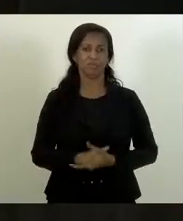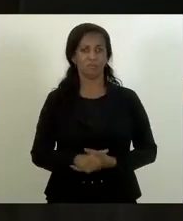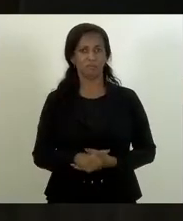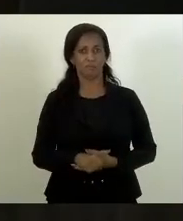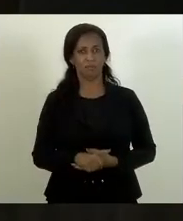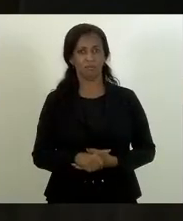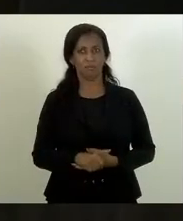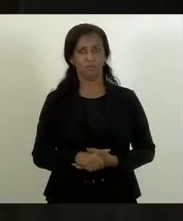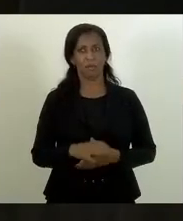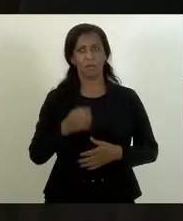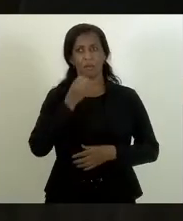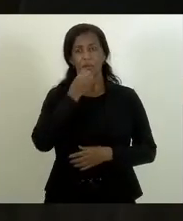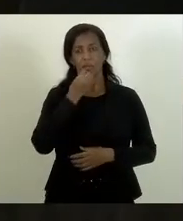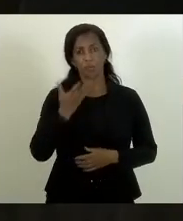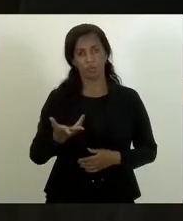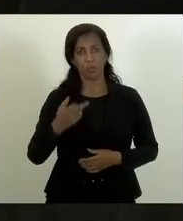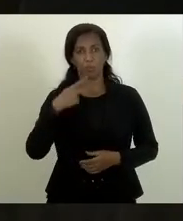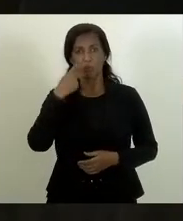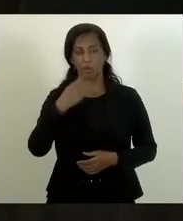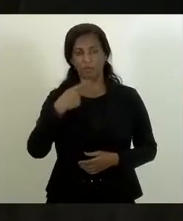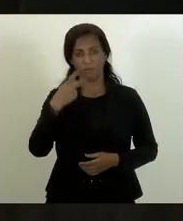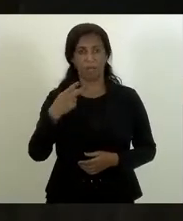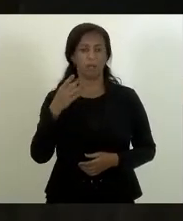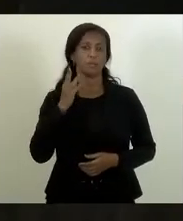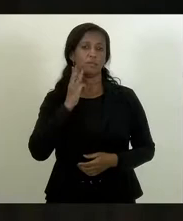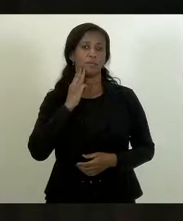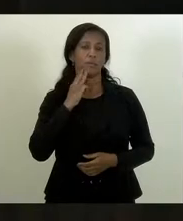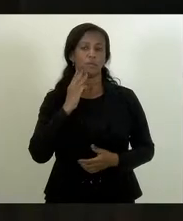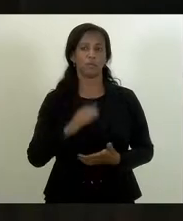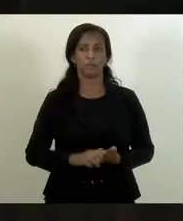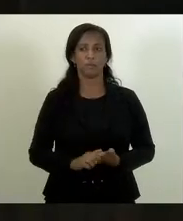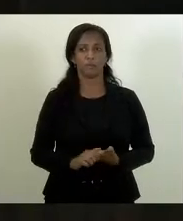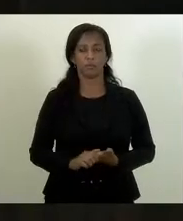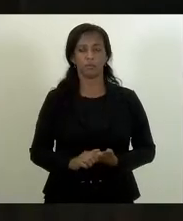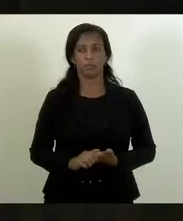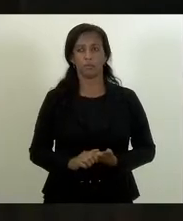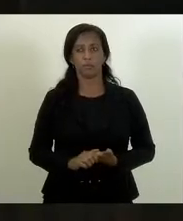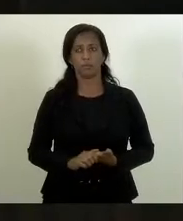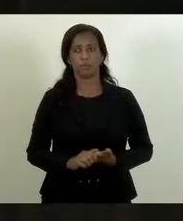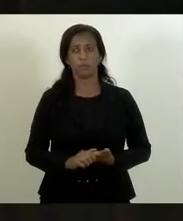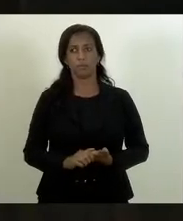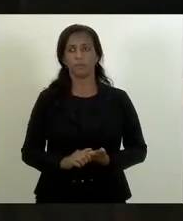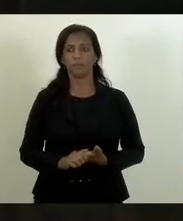Mas foi bom a fala do deputado Valdec, que tranquiliza